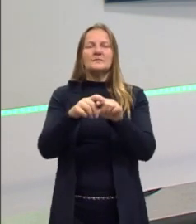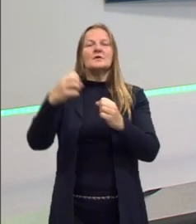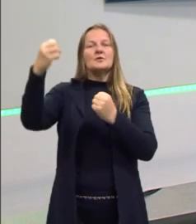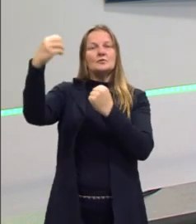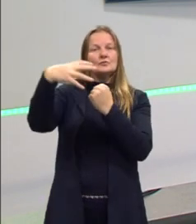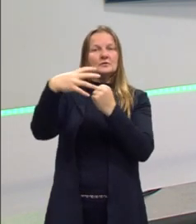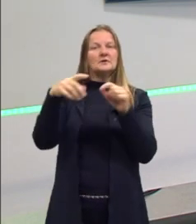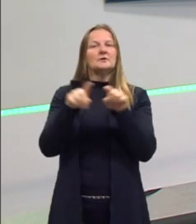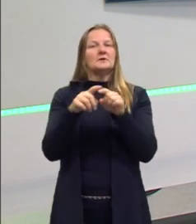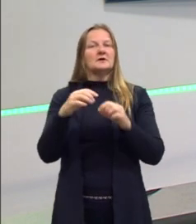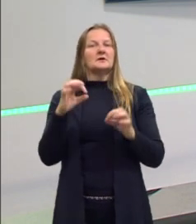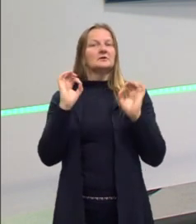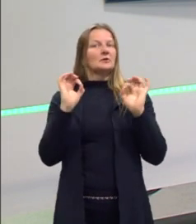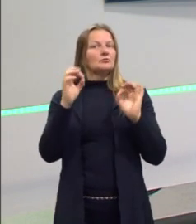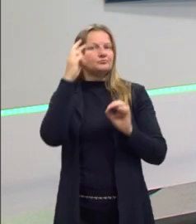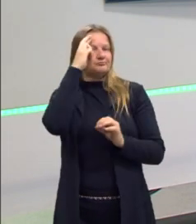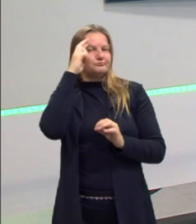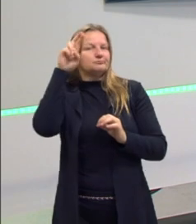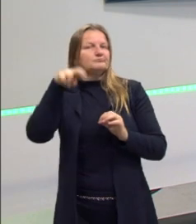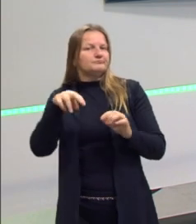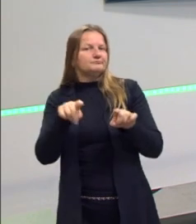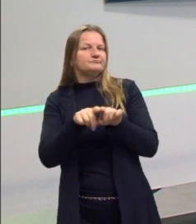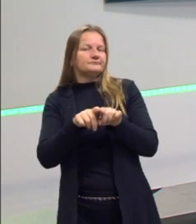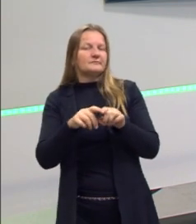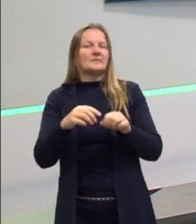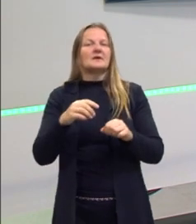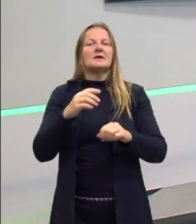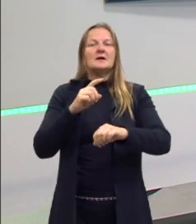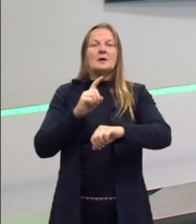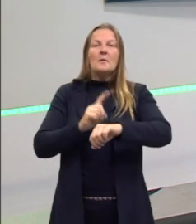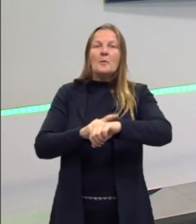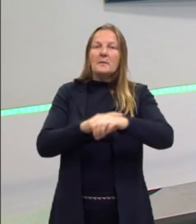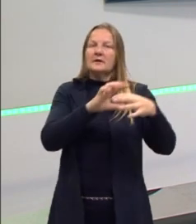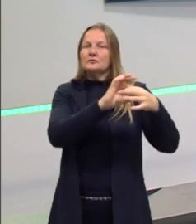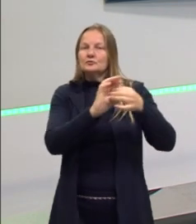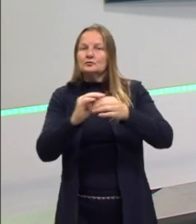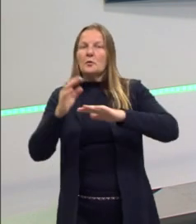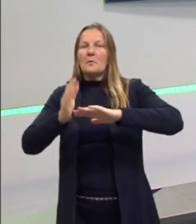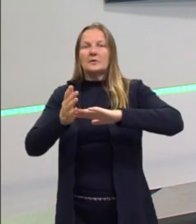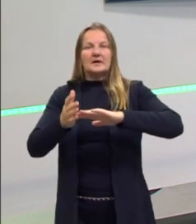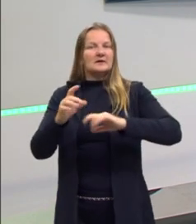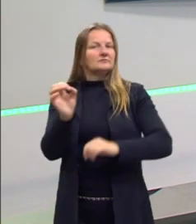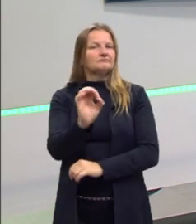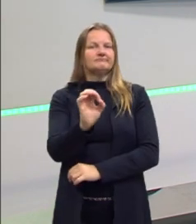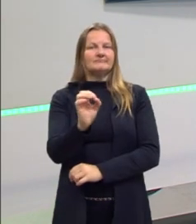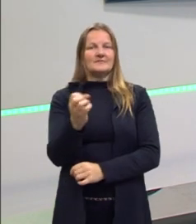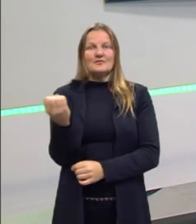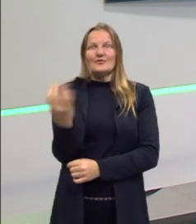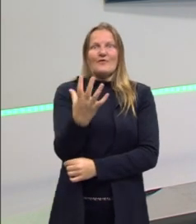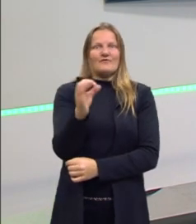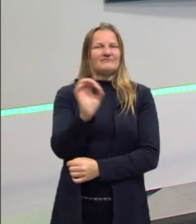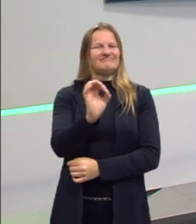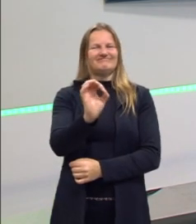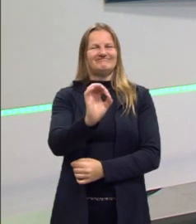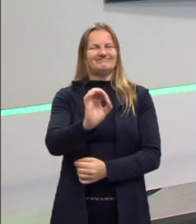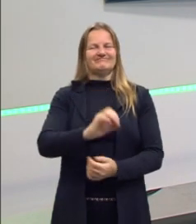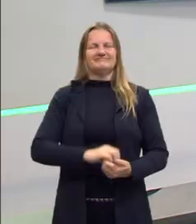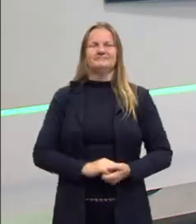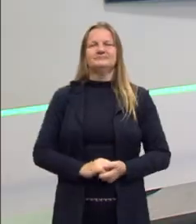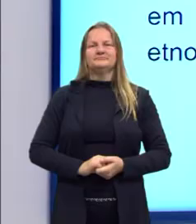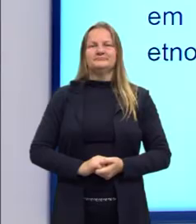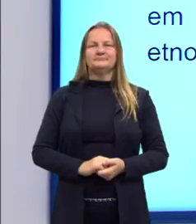iluminismo não era tão racional assim a idade moderna não foi tão moderna quanto ela pretendia